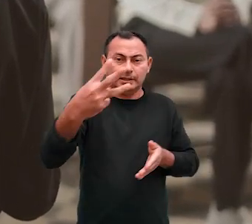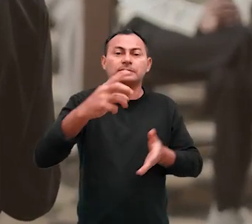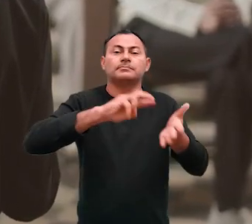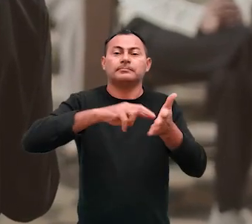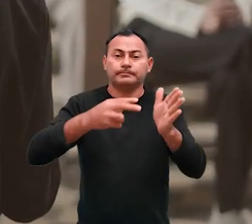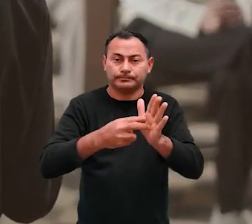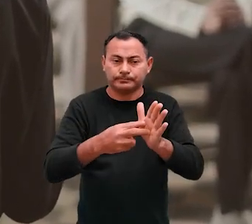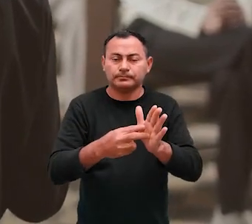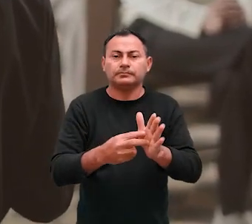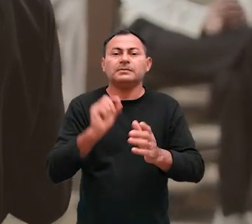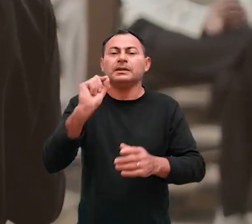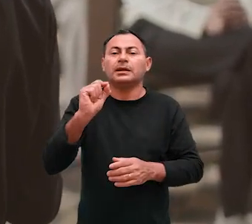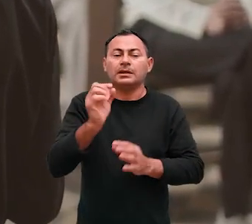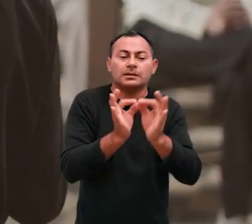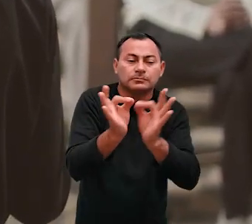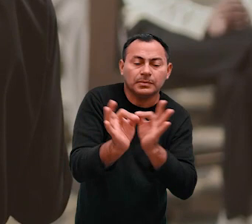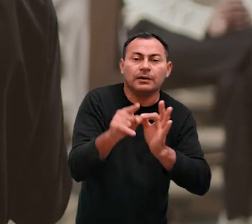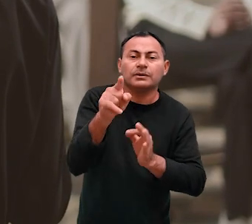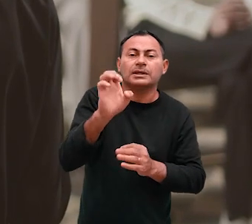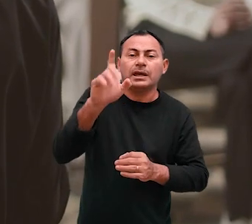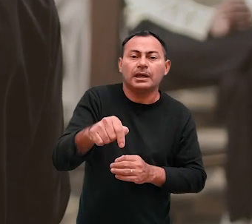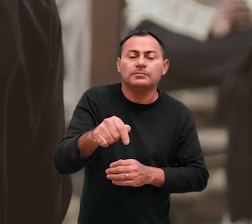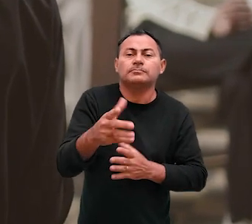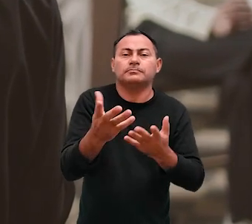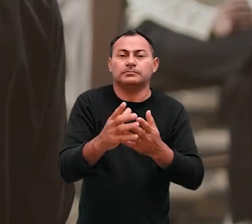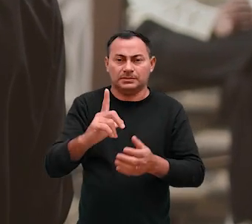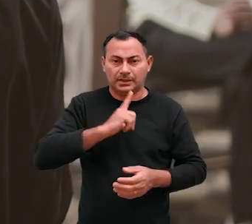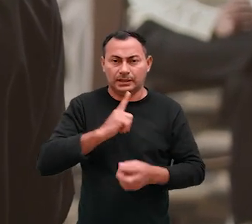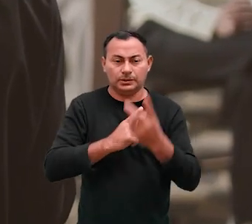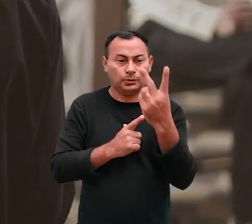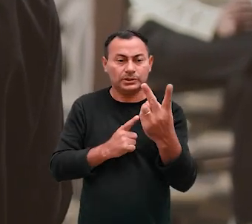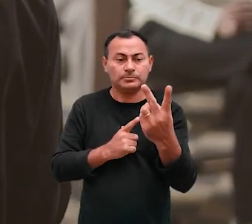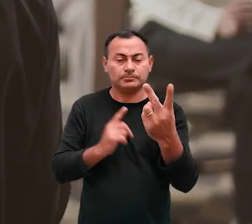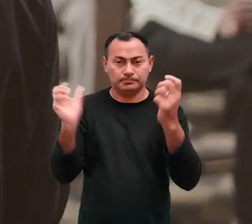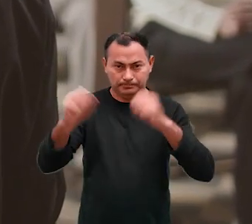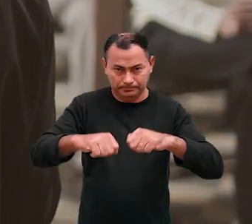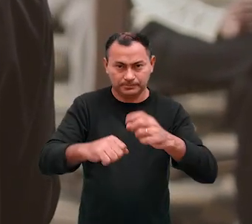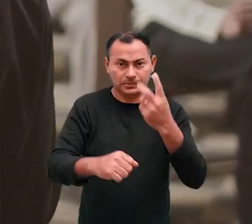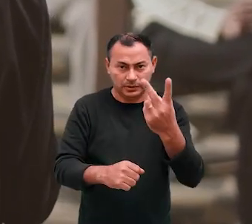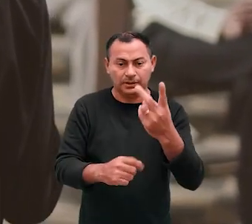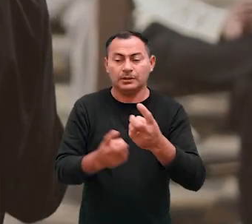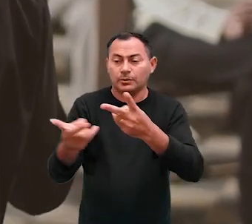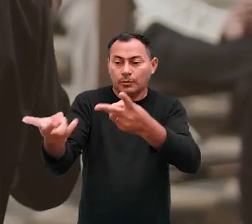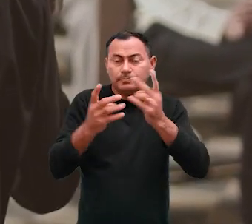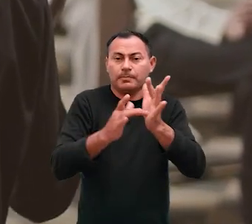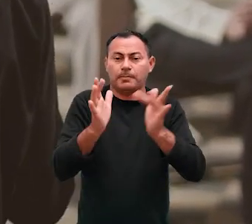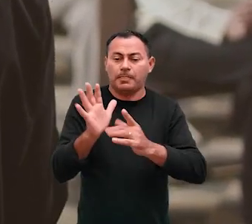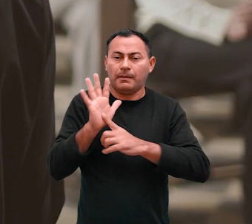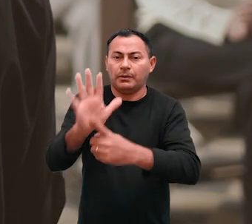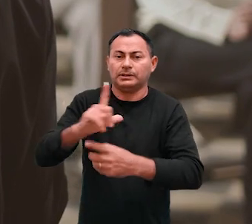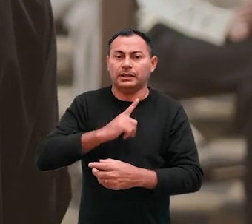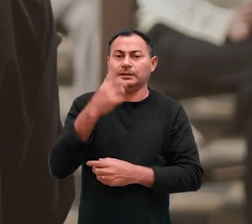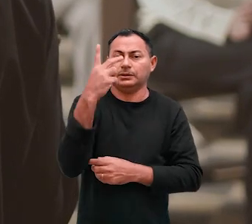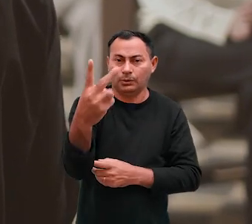13 significa: que tipo de solução você é? Existem duas possibilidades. Neste convite, Jesus mostra